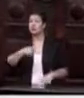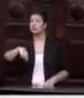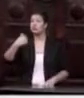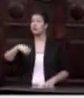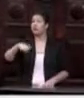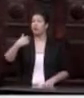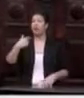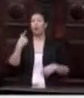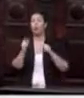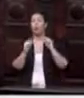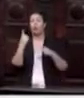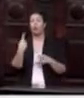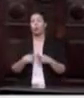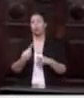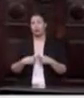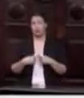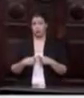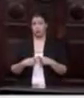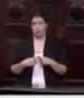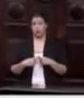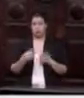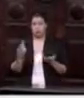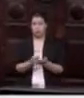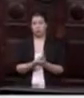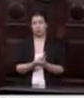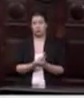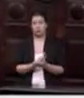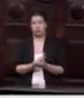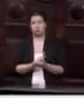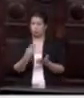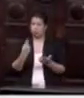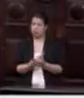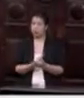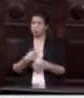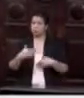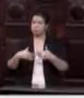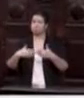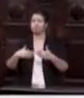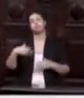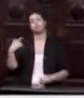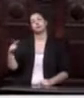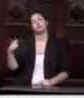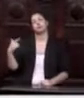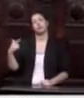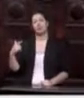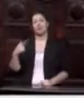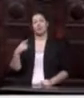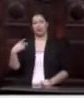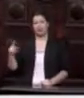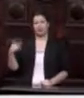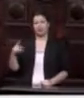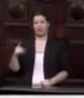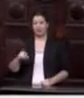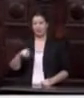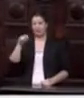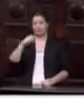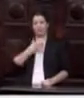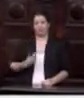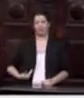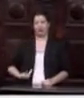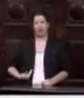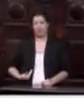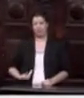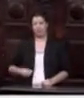acontecendo. Isso está acontecendo pelo comportamento que vem ter sido tomado pelo governo do Estado